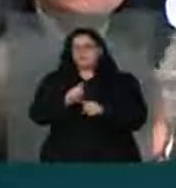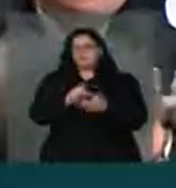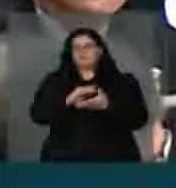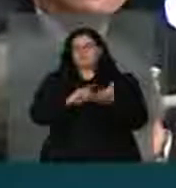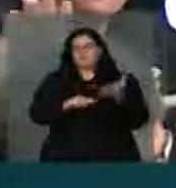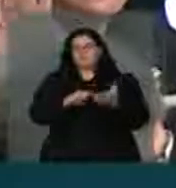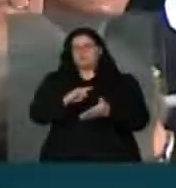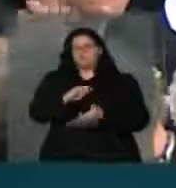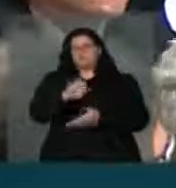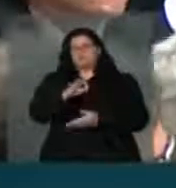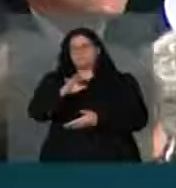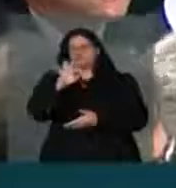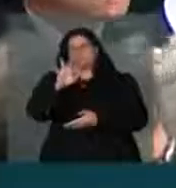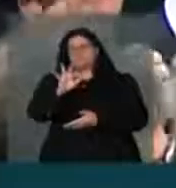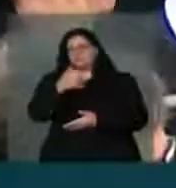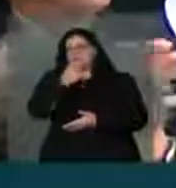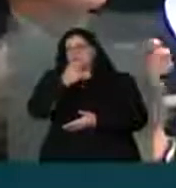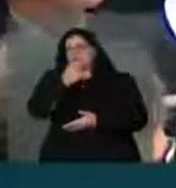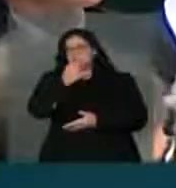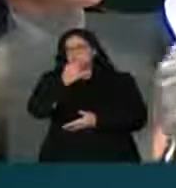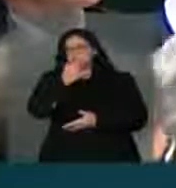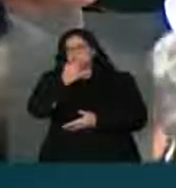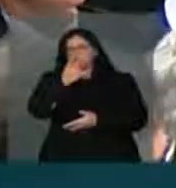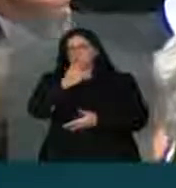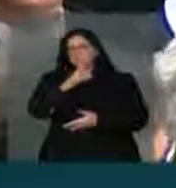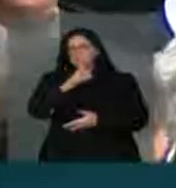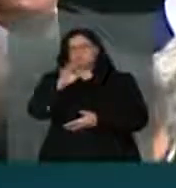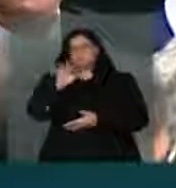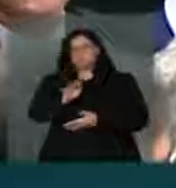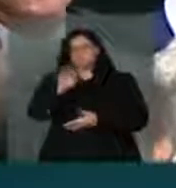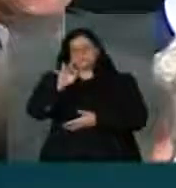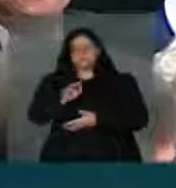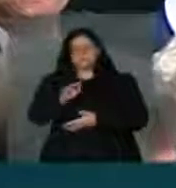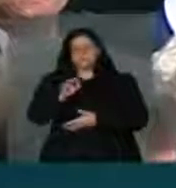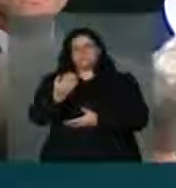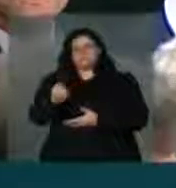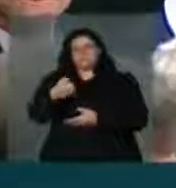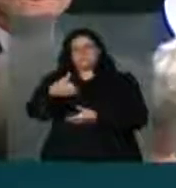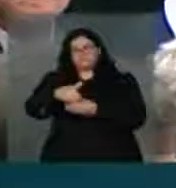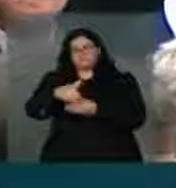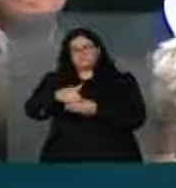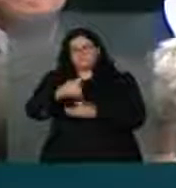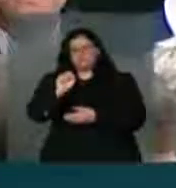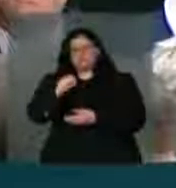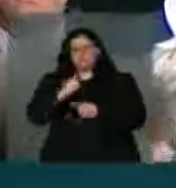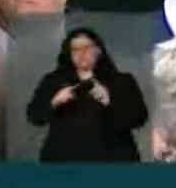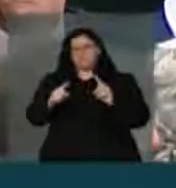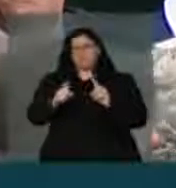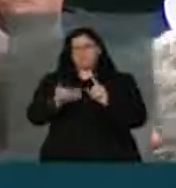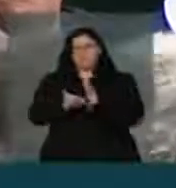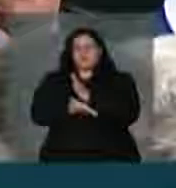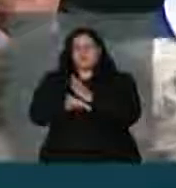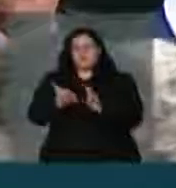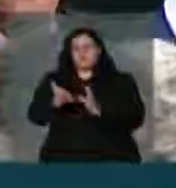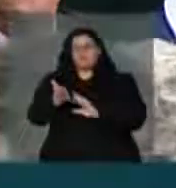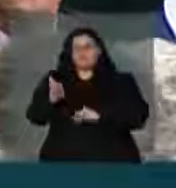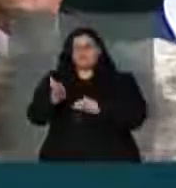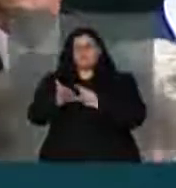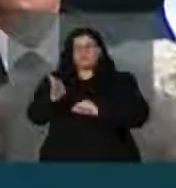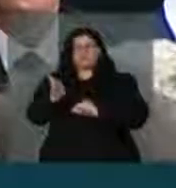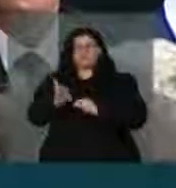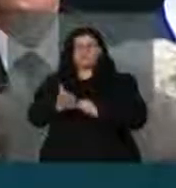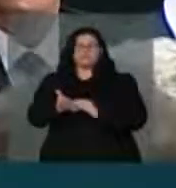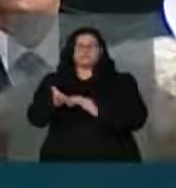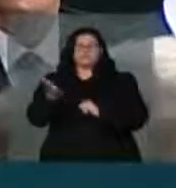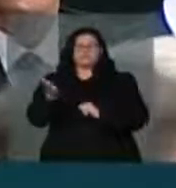15%. Por isso, vamos votar no relatório com a ressalva dos destaques que serão feitos. E, por fim, eu quero lamentar aqui as declarações